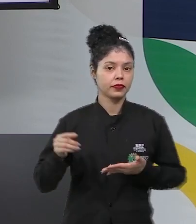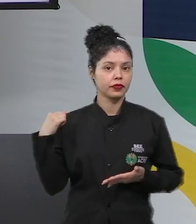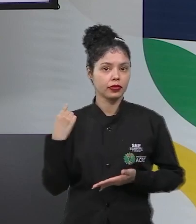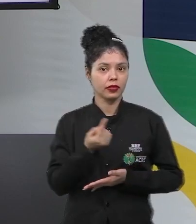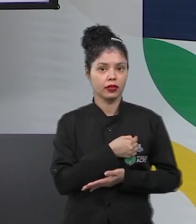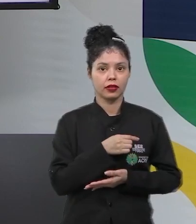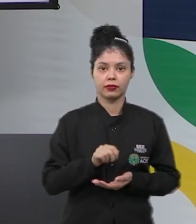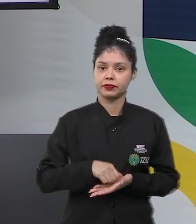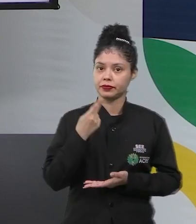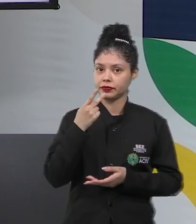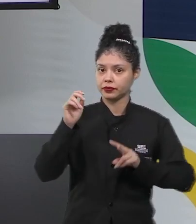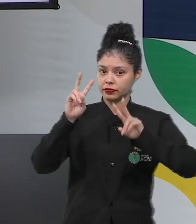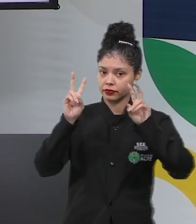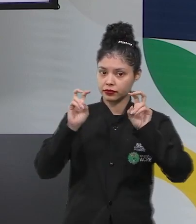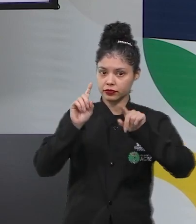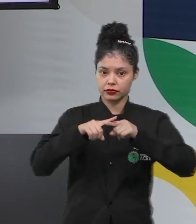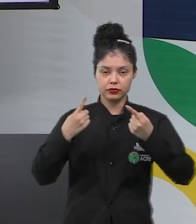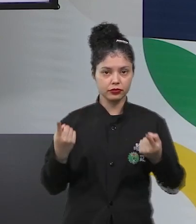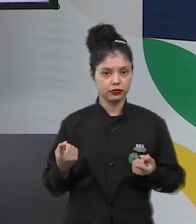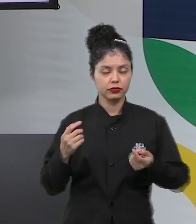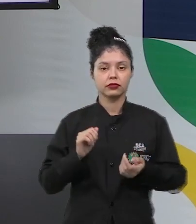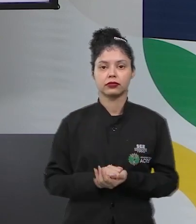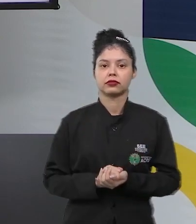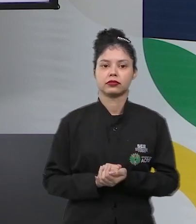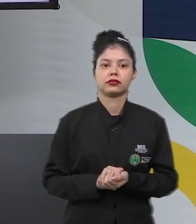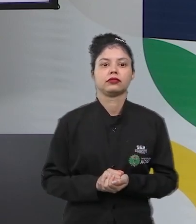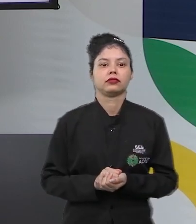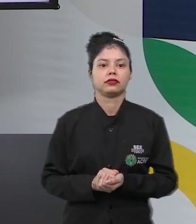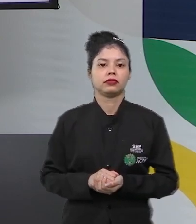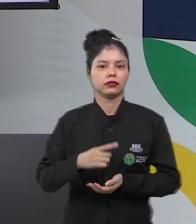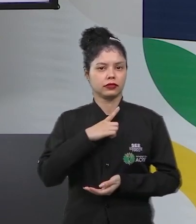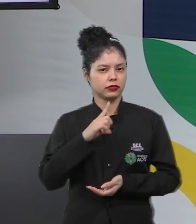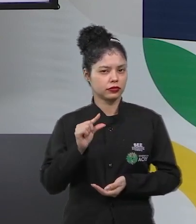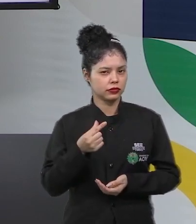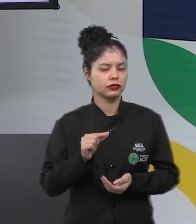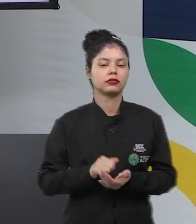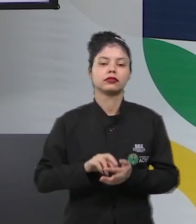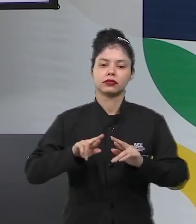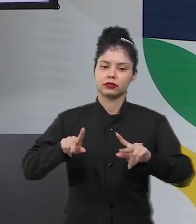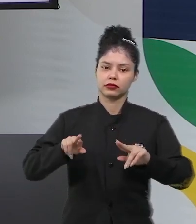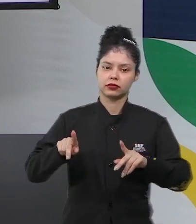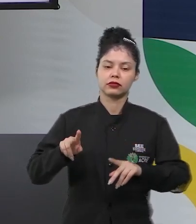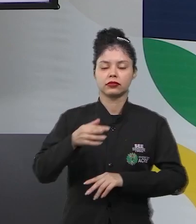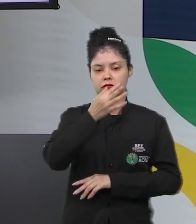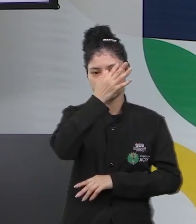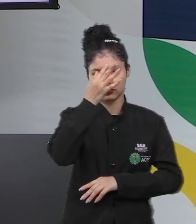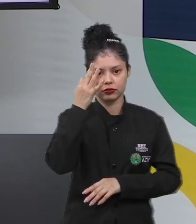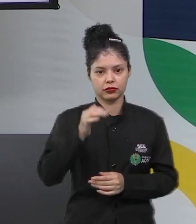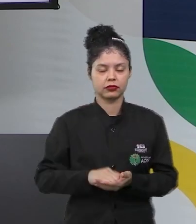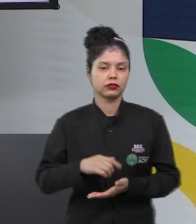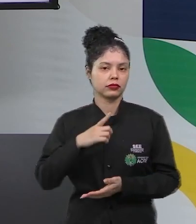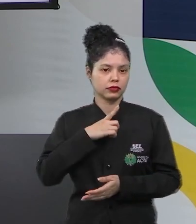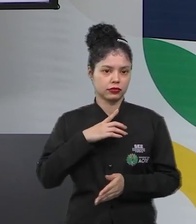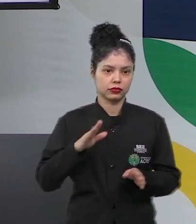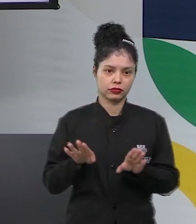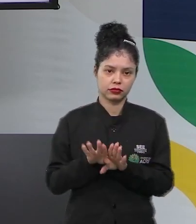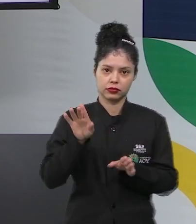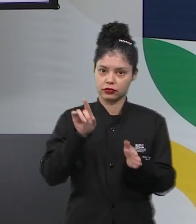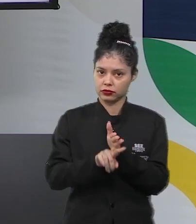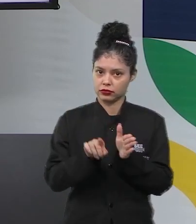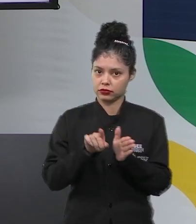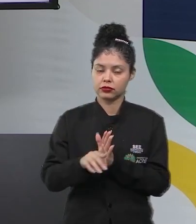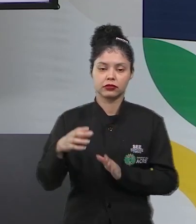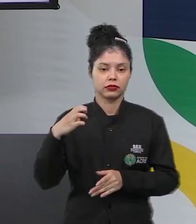a gente vai tratar de mais um assunto que destona um pouco da filosofia, mas tem tudo a ver com